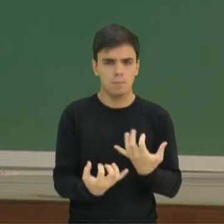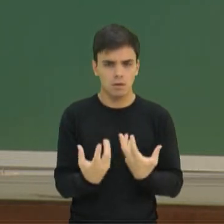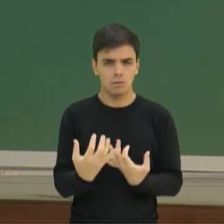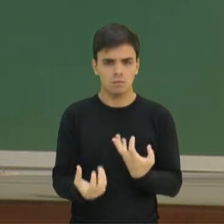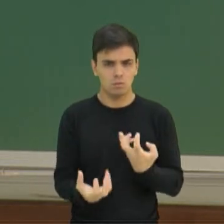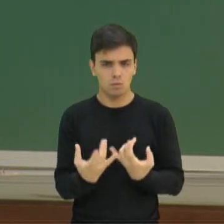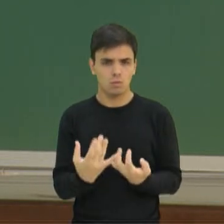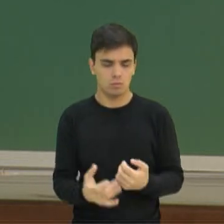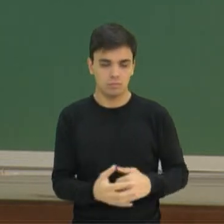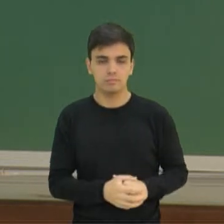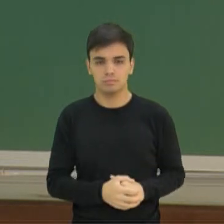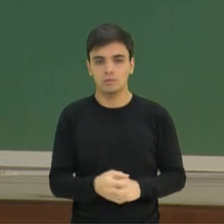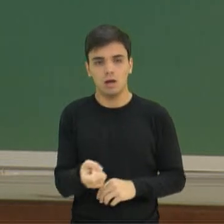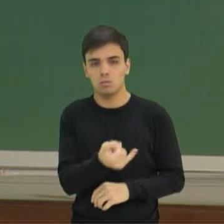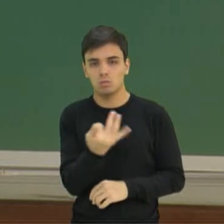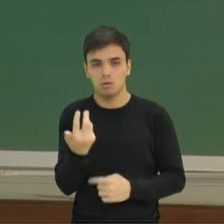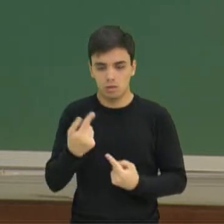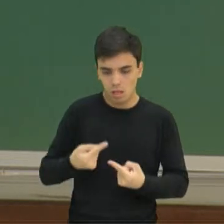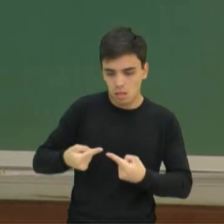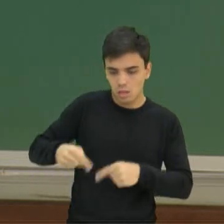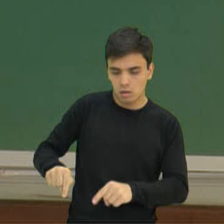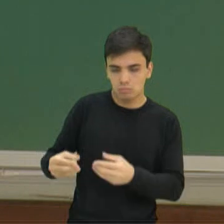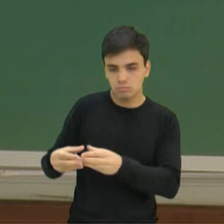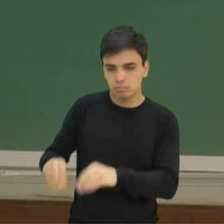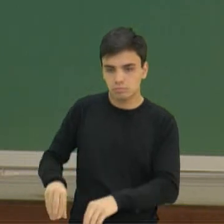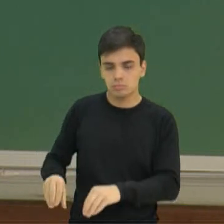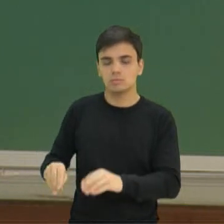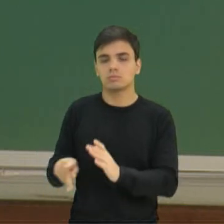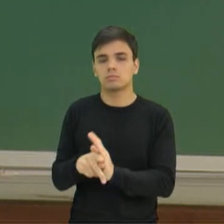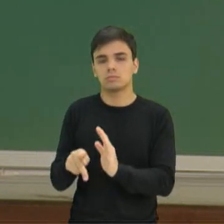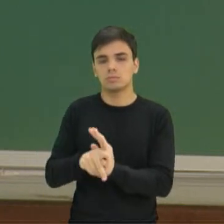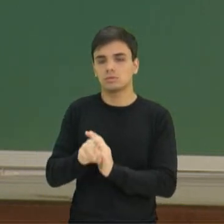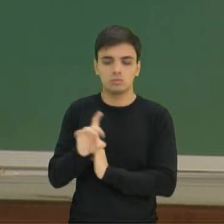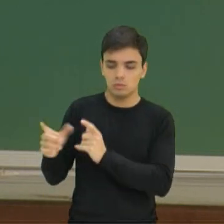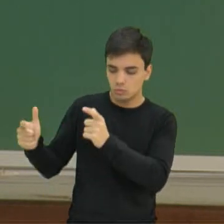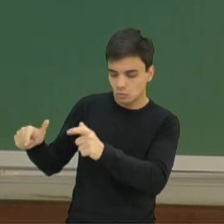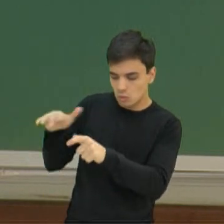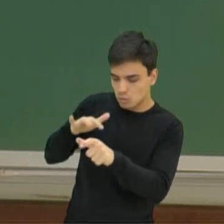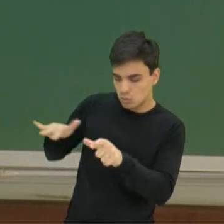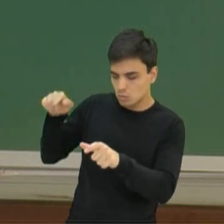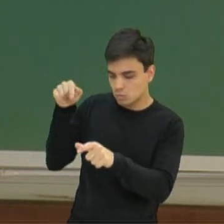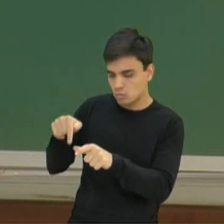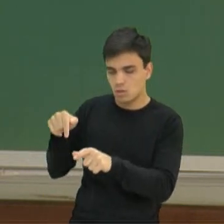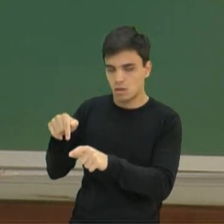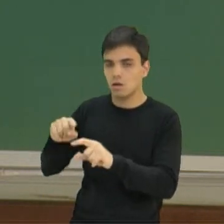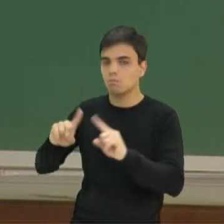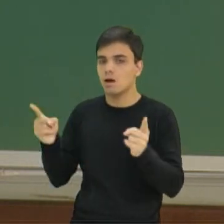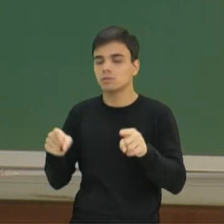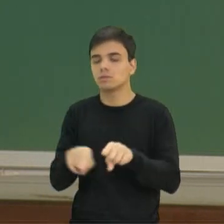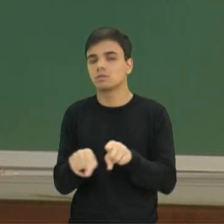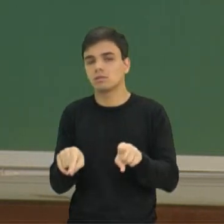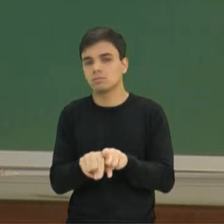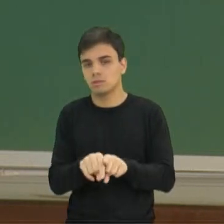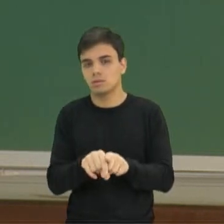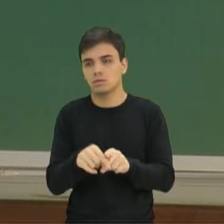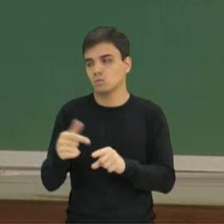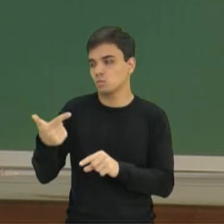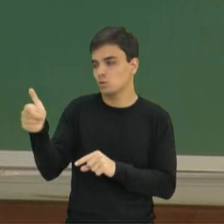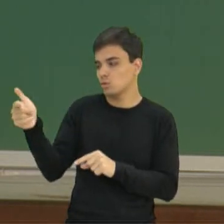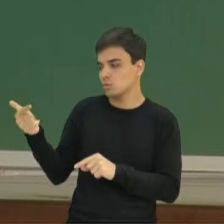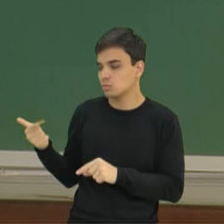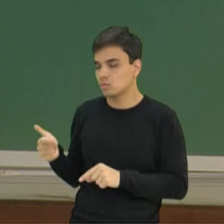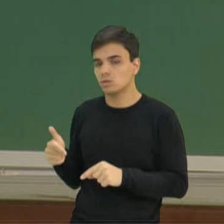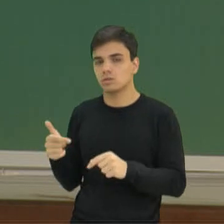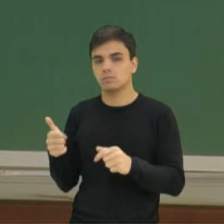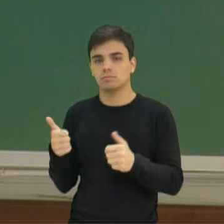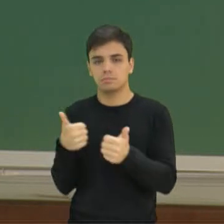o quanto elas prejudicam não só o local onde elas acontecem, como outras partes